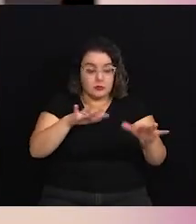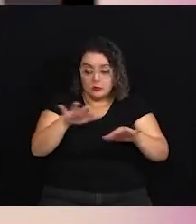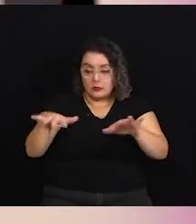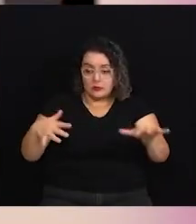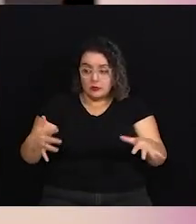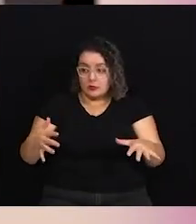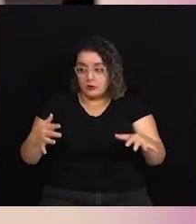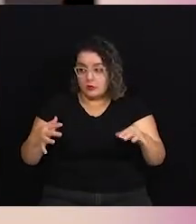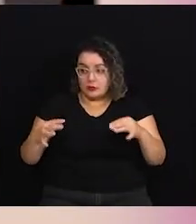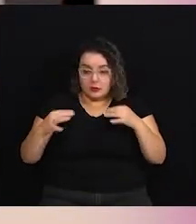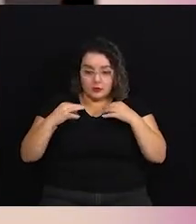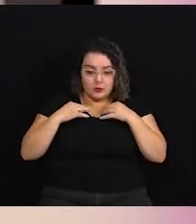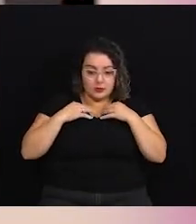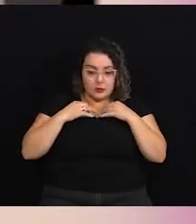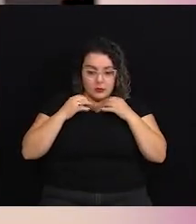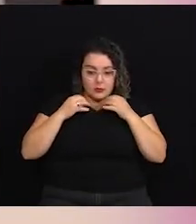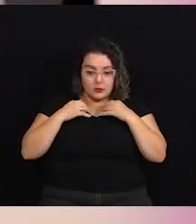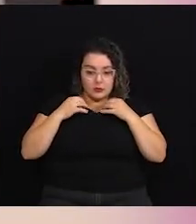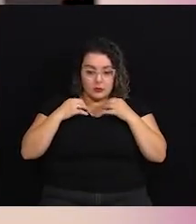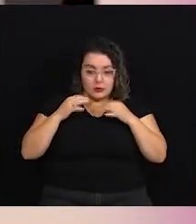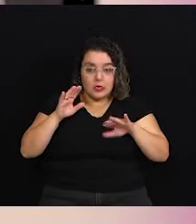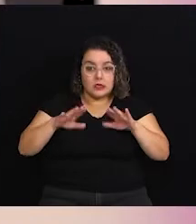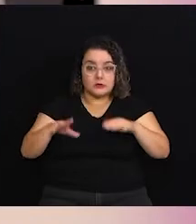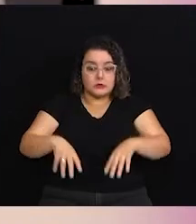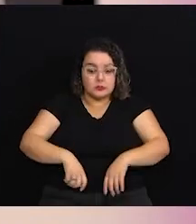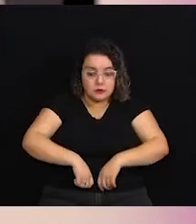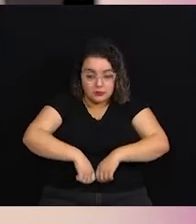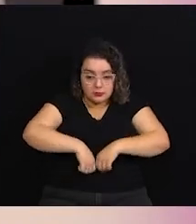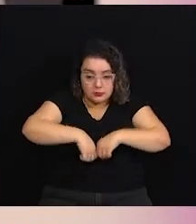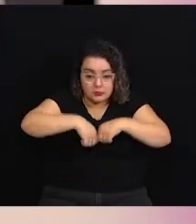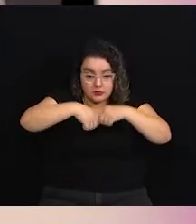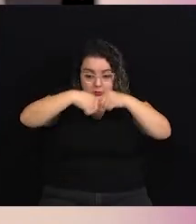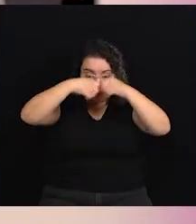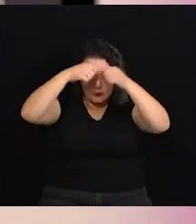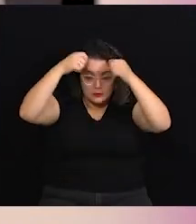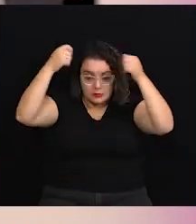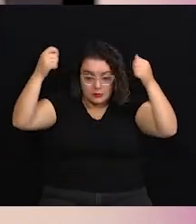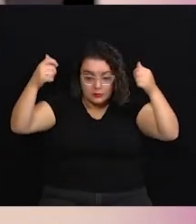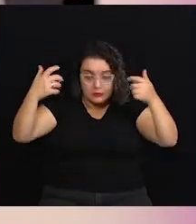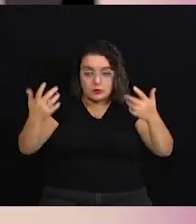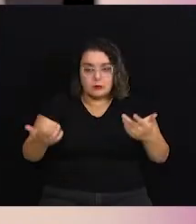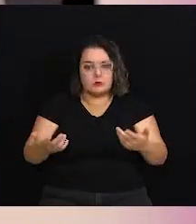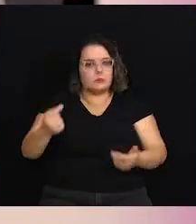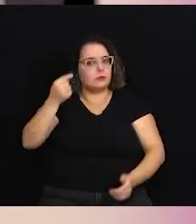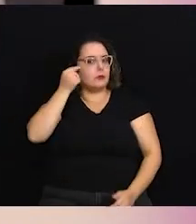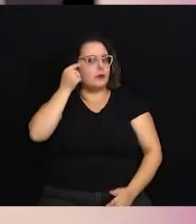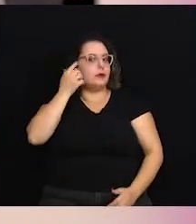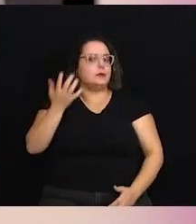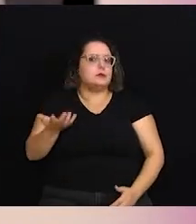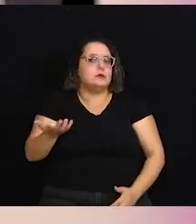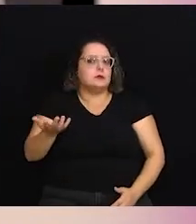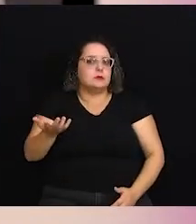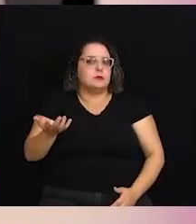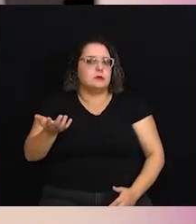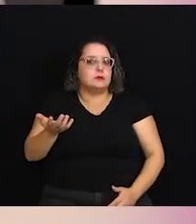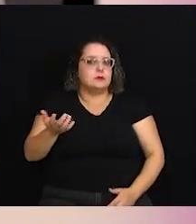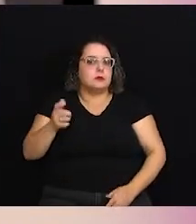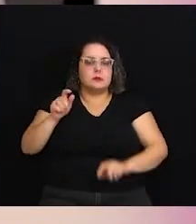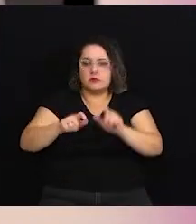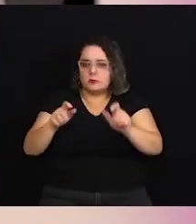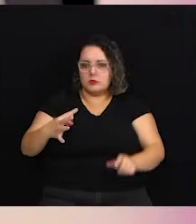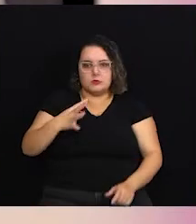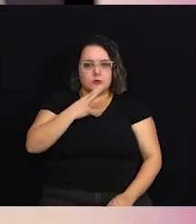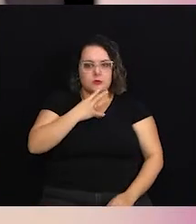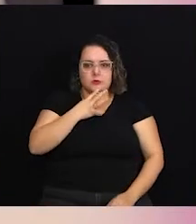até mexer na roupa arruma-se para você chega até tirar a roupa né então você imagina que situação as pessoas que não